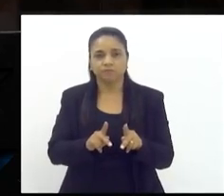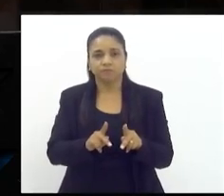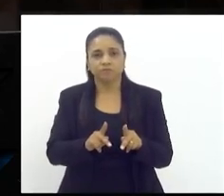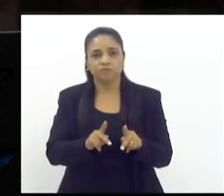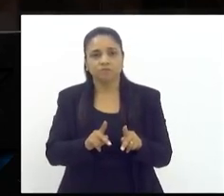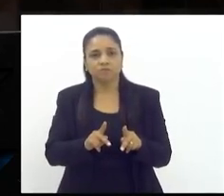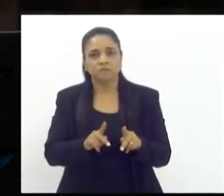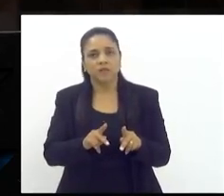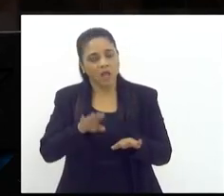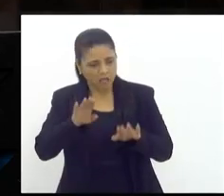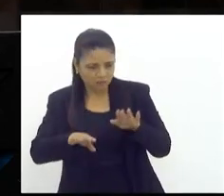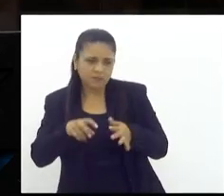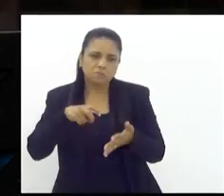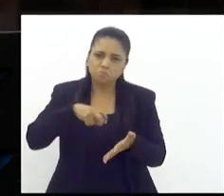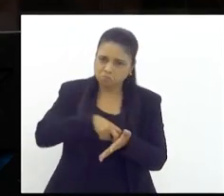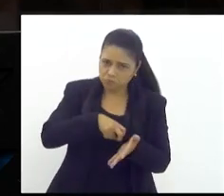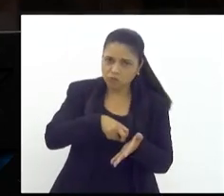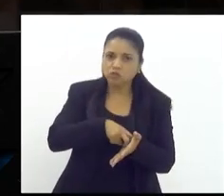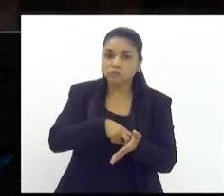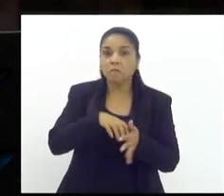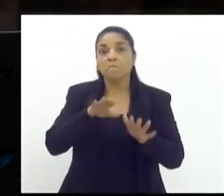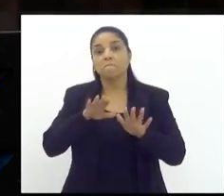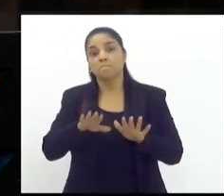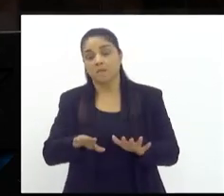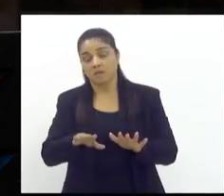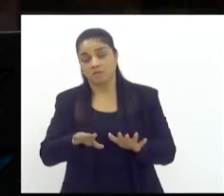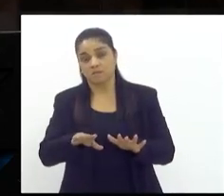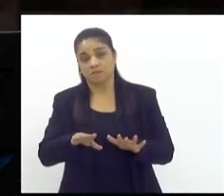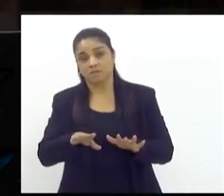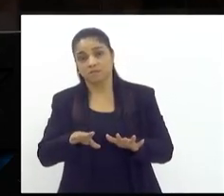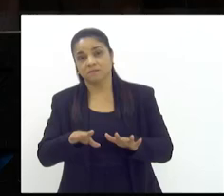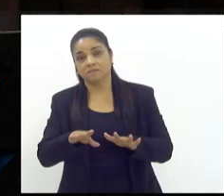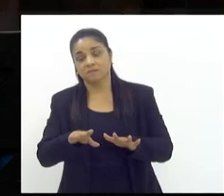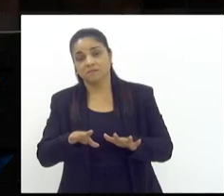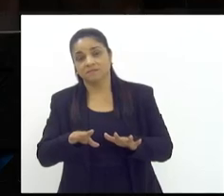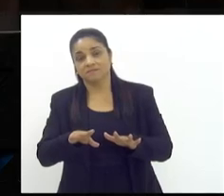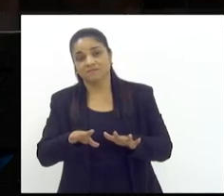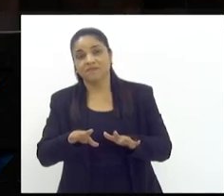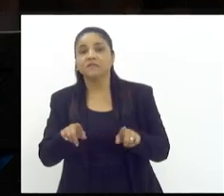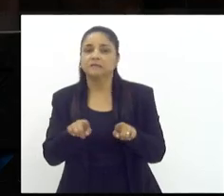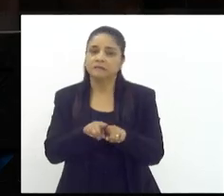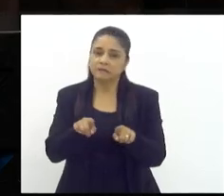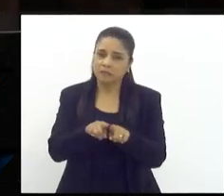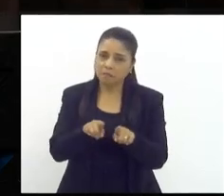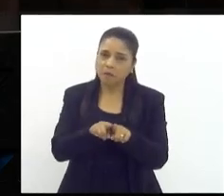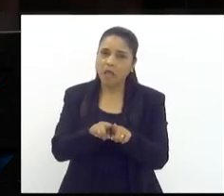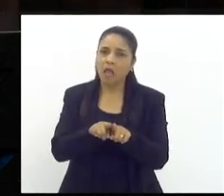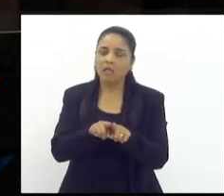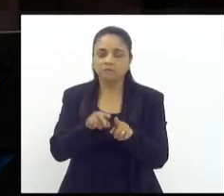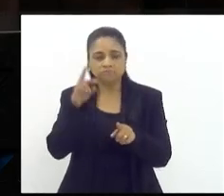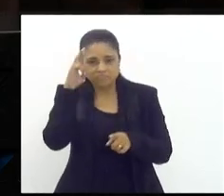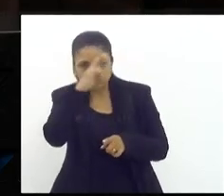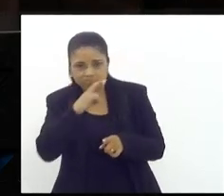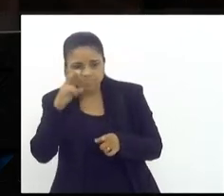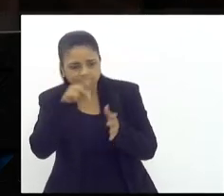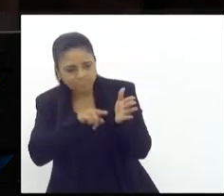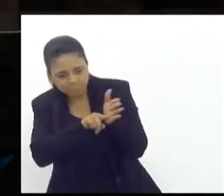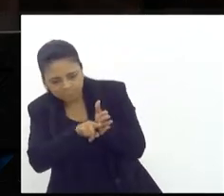ser punitiva mas seja profundamente também investigativa